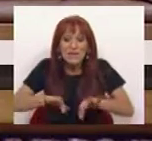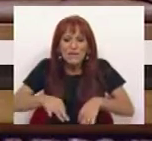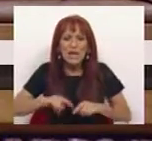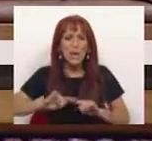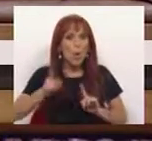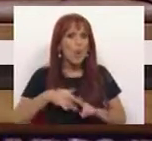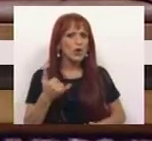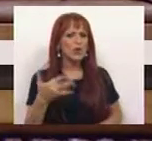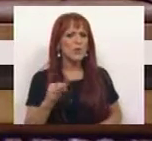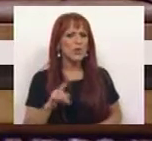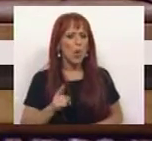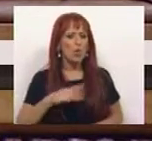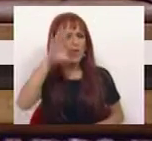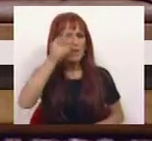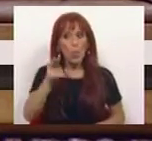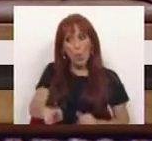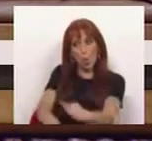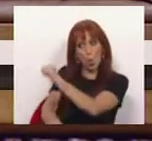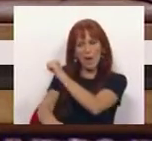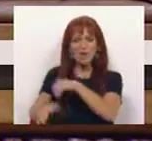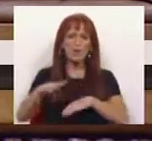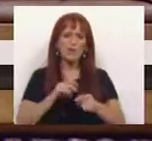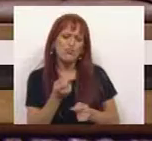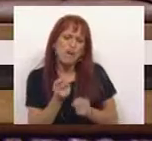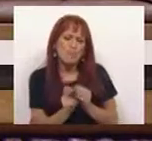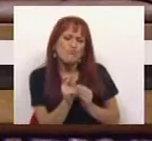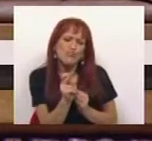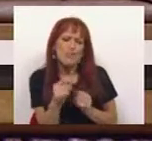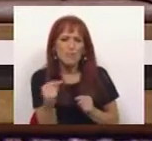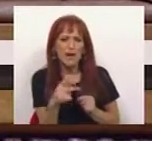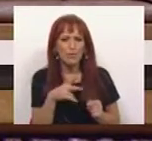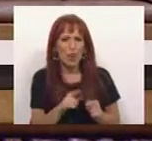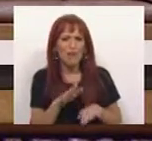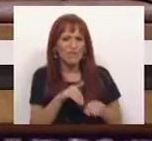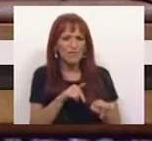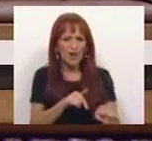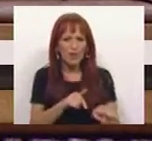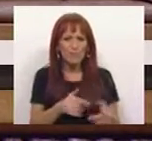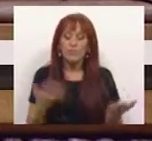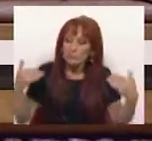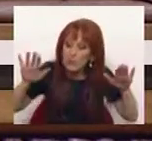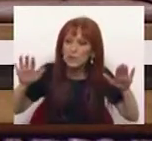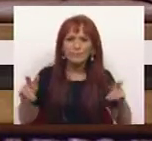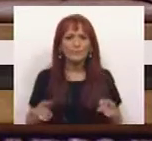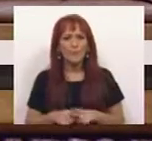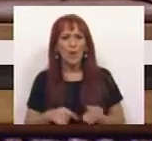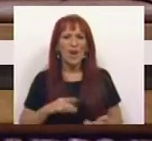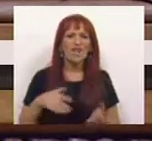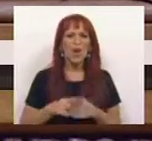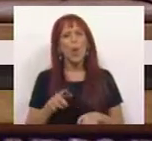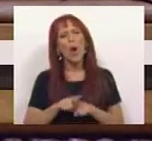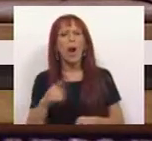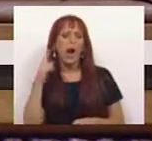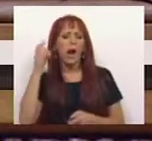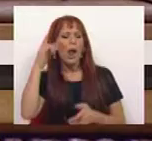de 2014 é que o governo anterior procedeu a um ligeiro aumento do salário mínimo. E ainda assim acabou por servir de moeda